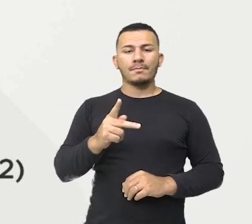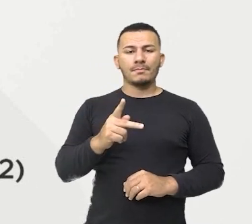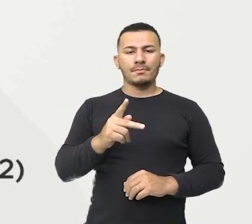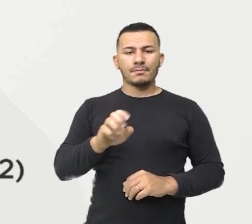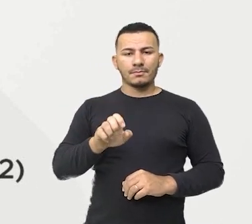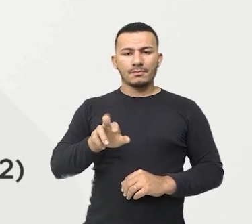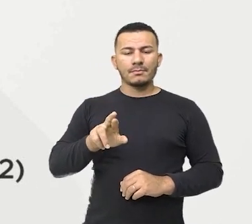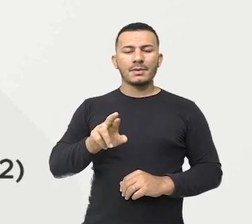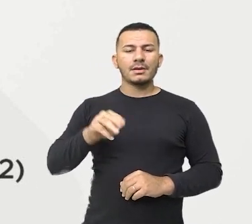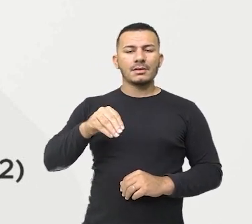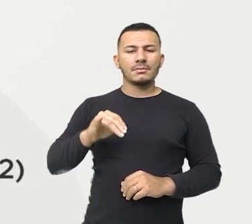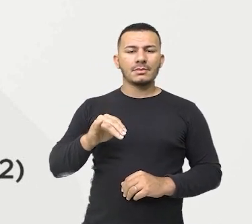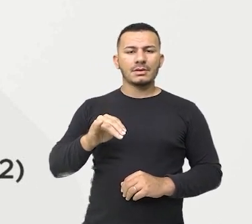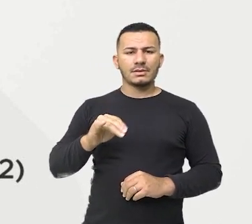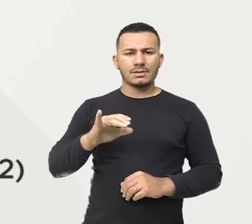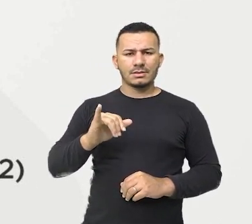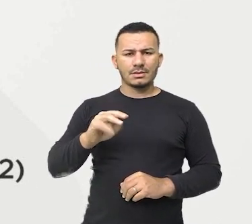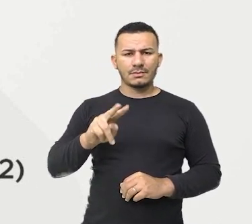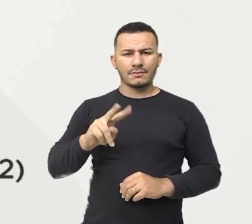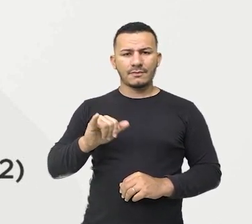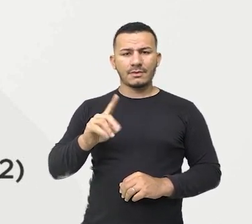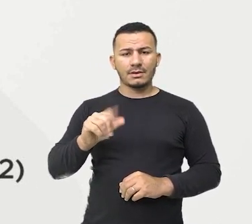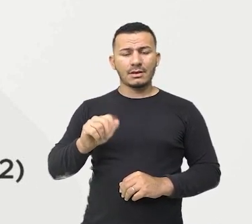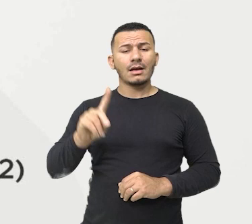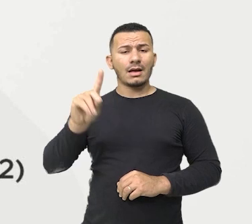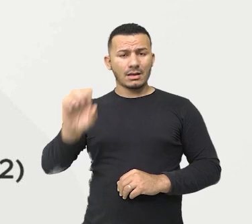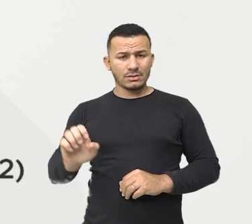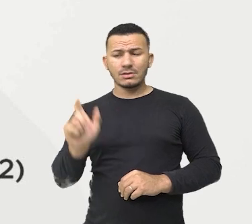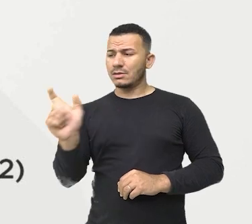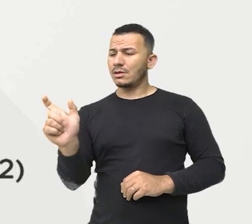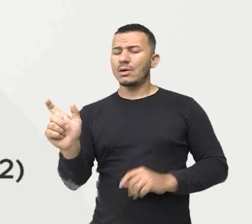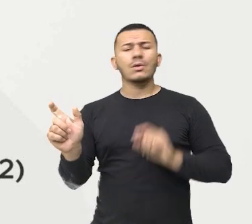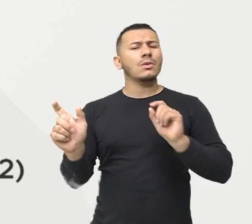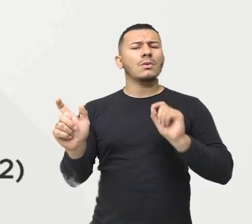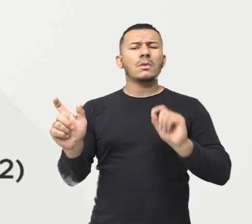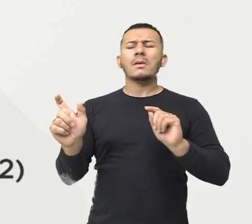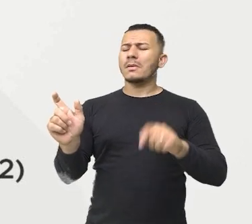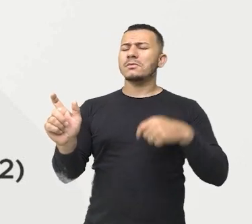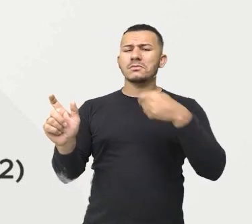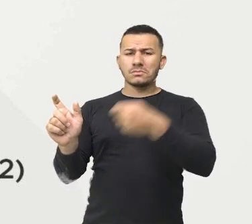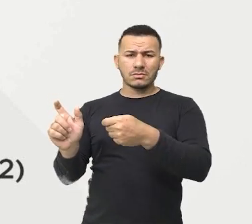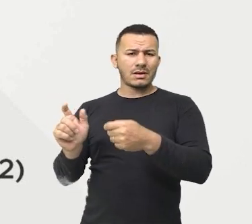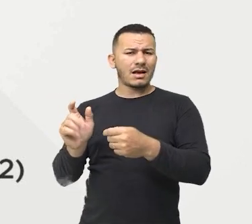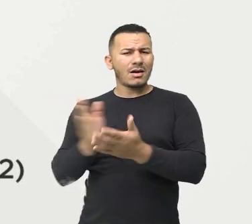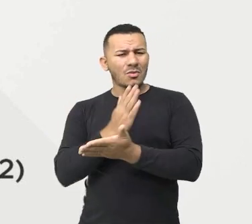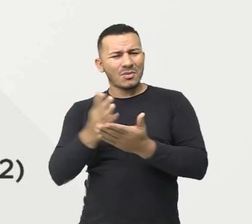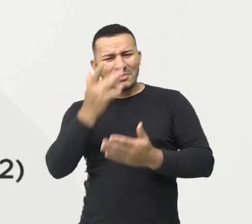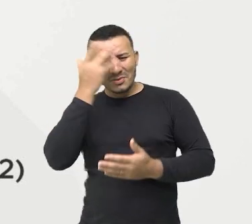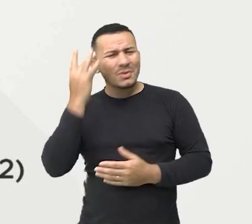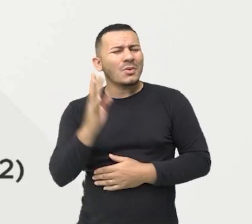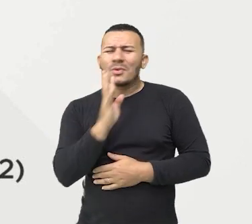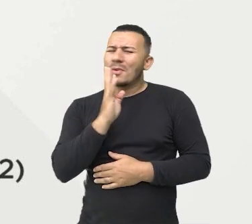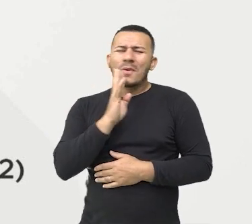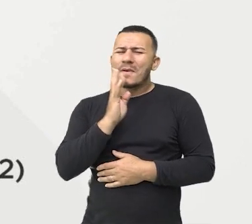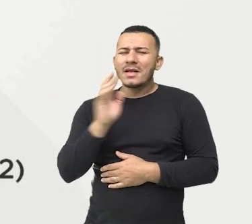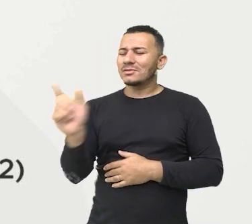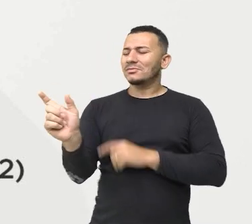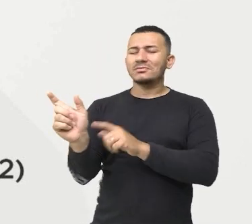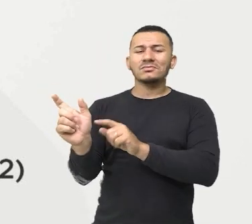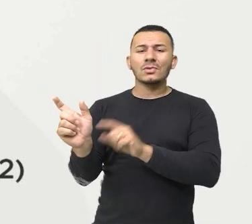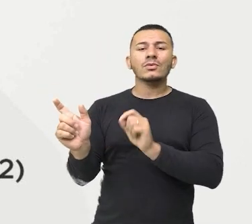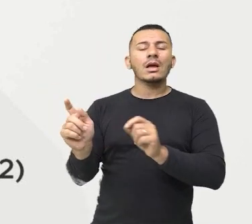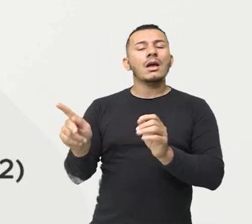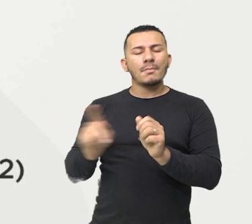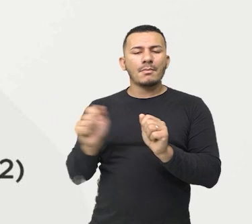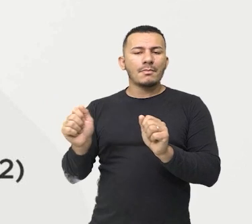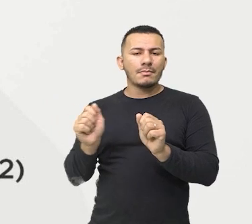permissividade e como possivelmente pode ser um termo que poucas pessoas conhecem, permissividade é justamente